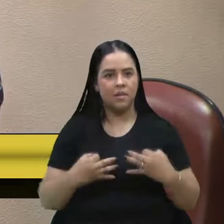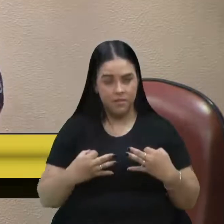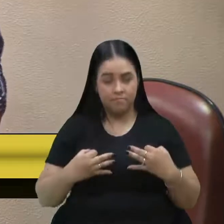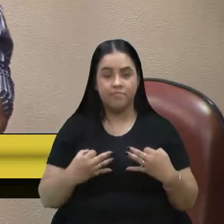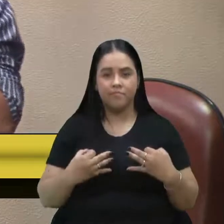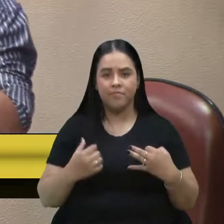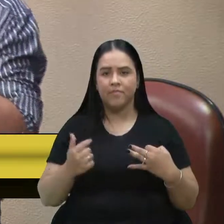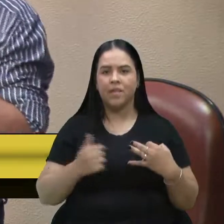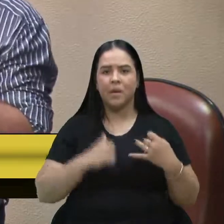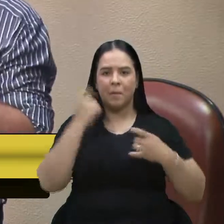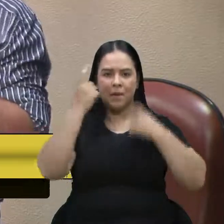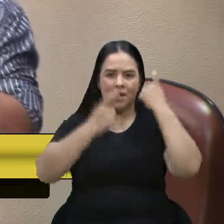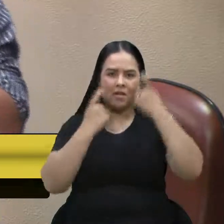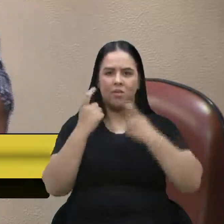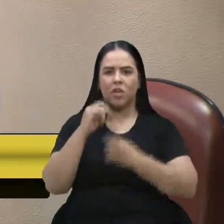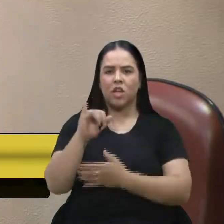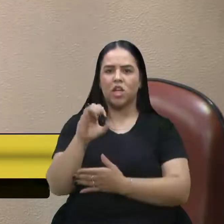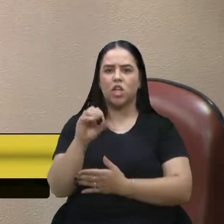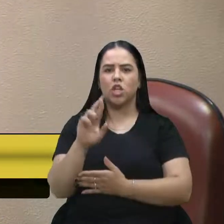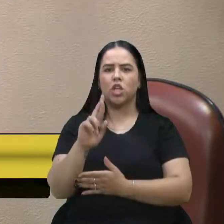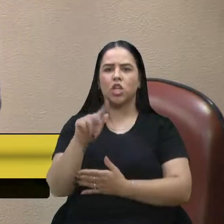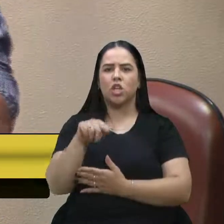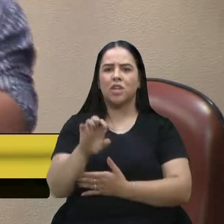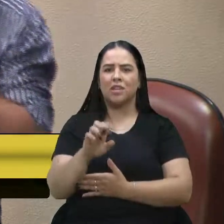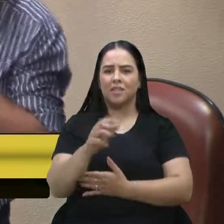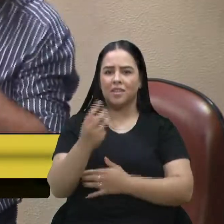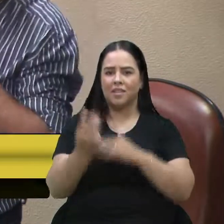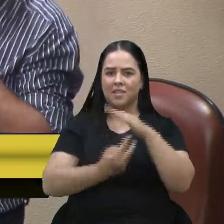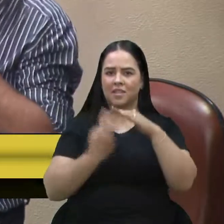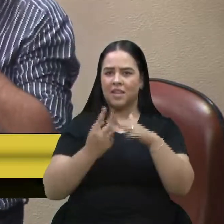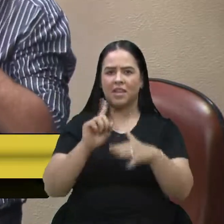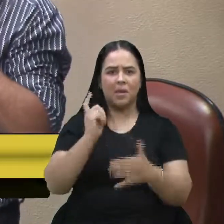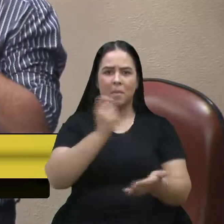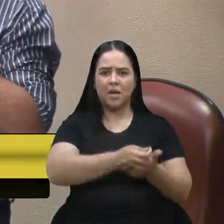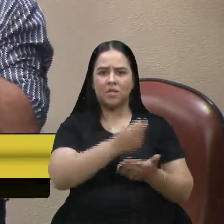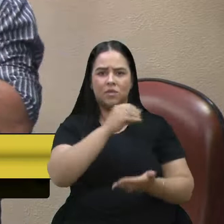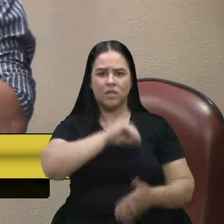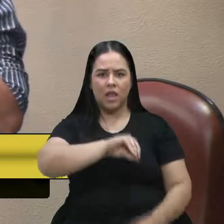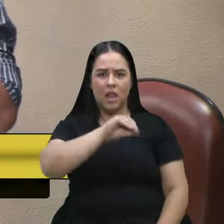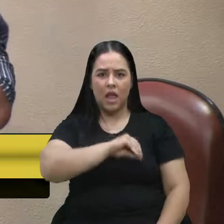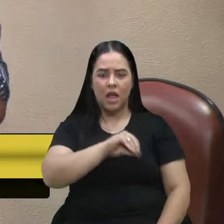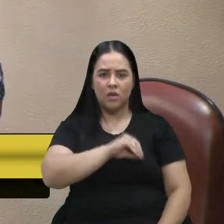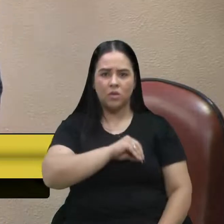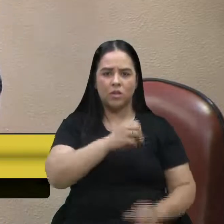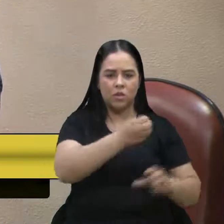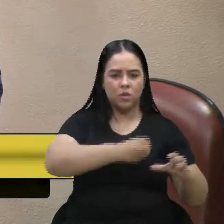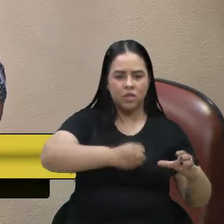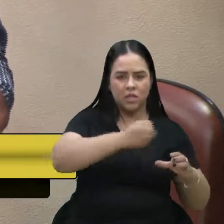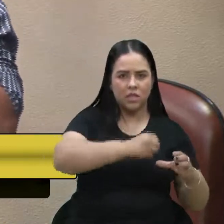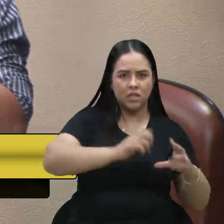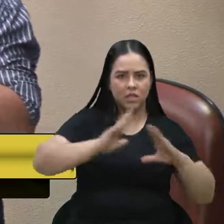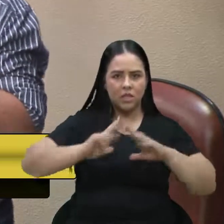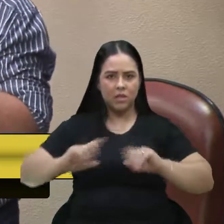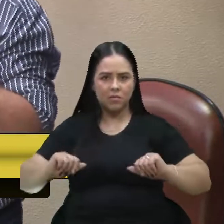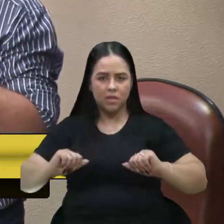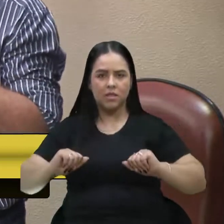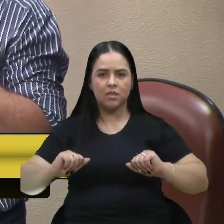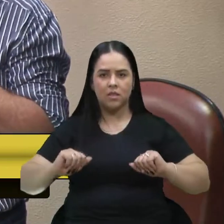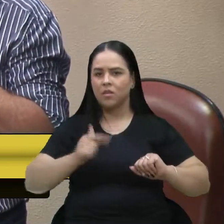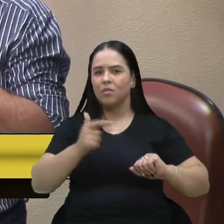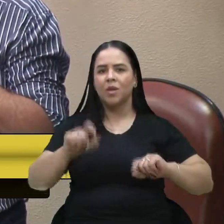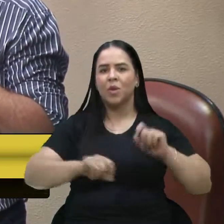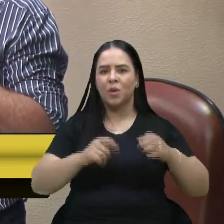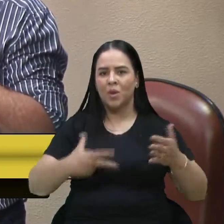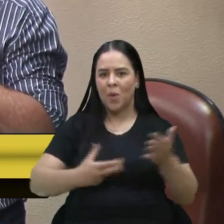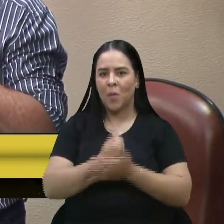estou preocupado com a York, essa terceirizada que não está pagando as merendeiras, que não está pagando o pessoal da limpeza e que não vão ter o que comprar no Natal.